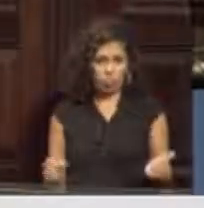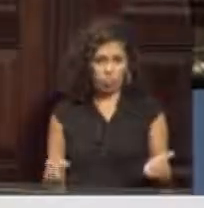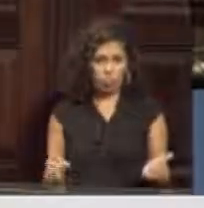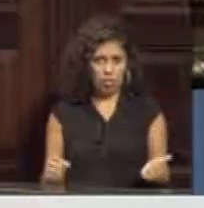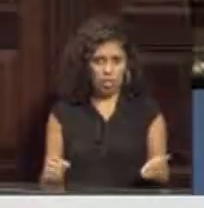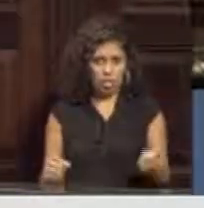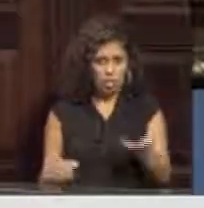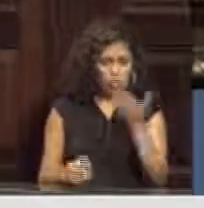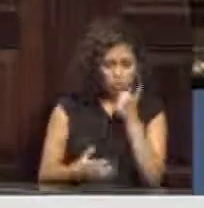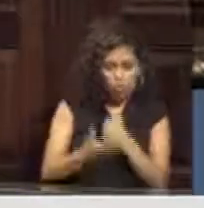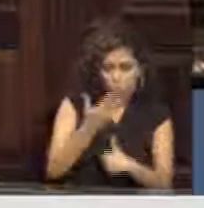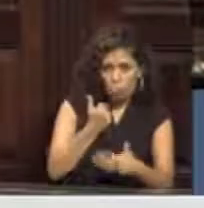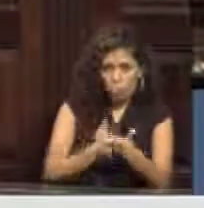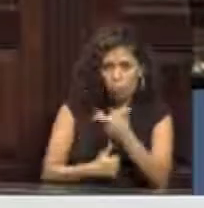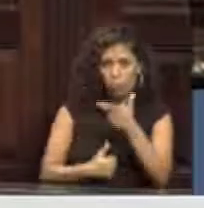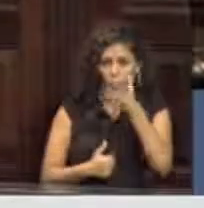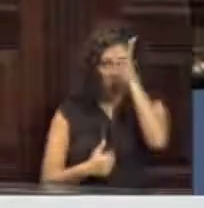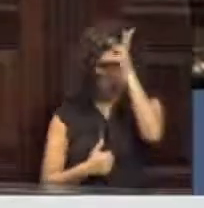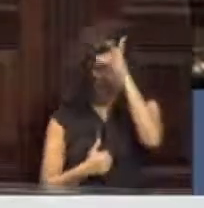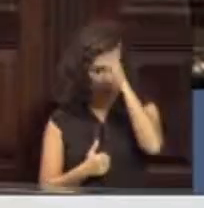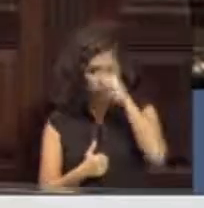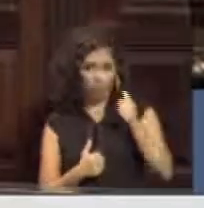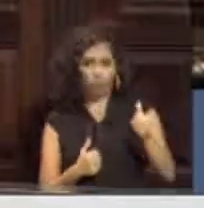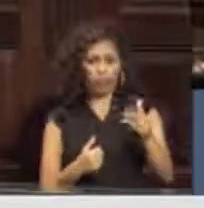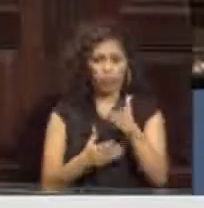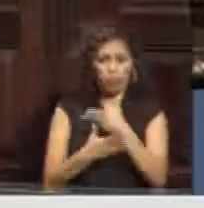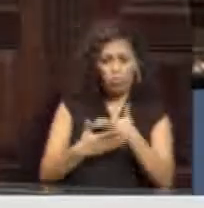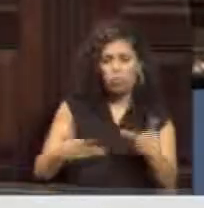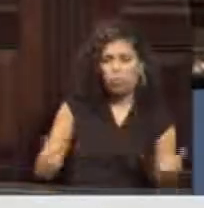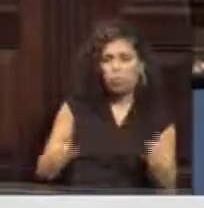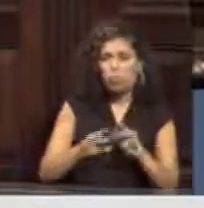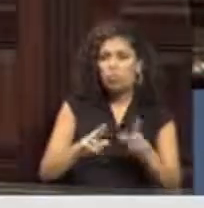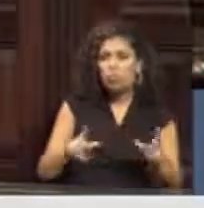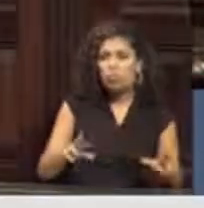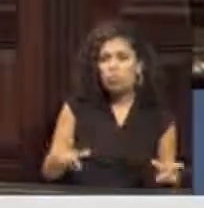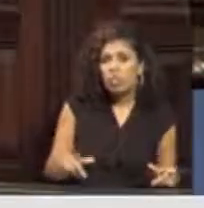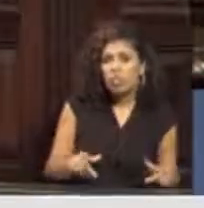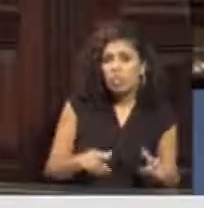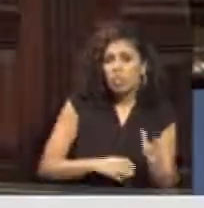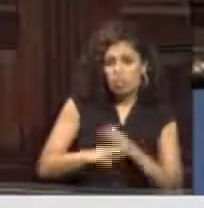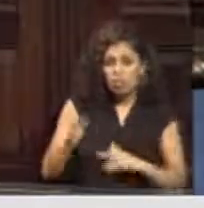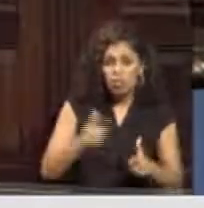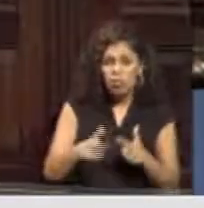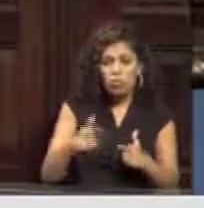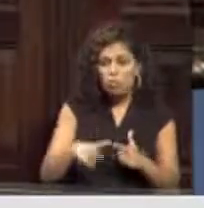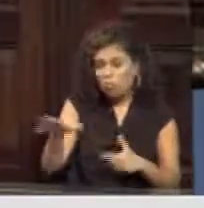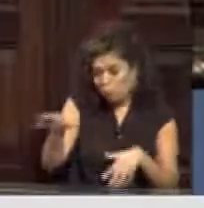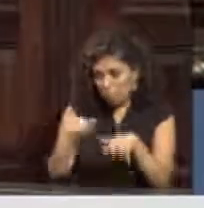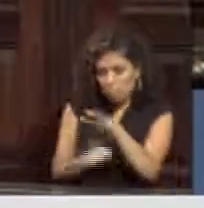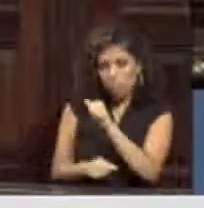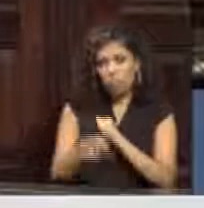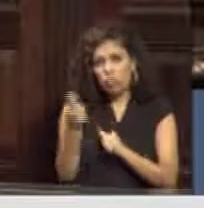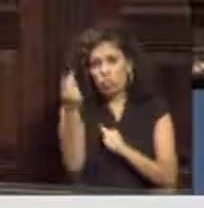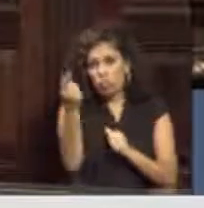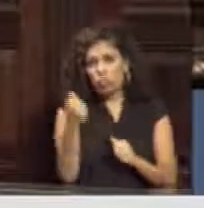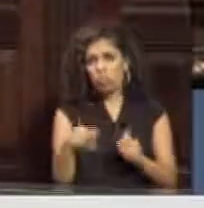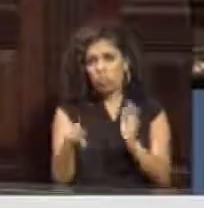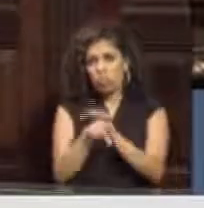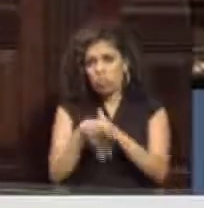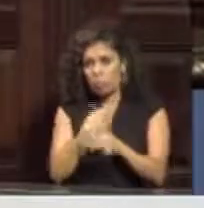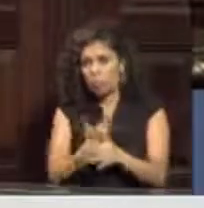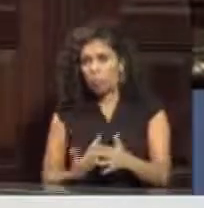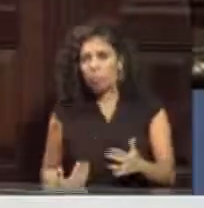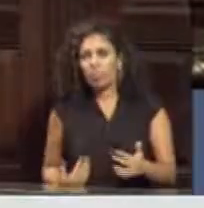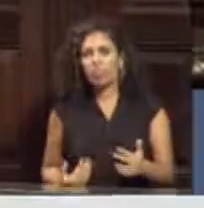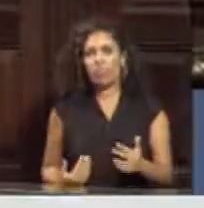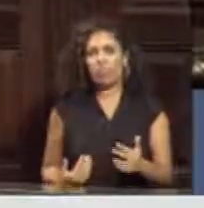da isenção municipal para se instalarem nos municípios. Então, portanto, tem também isenção